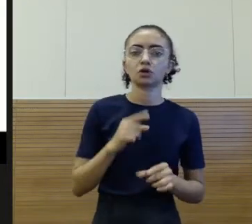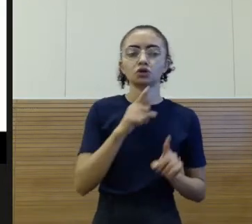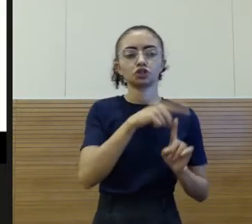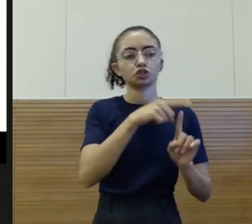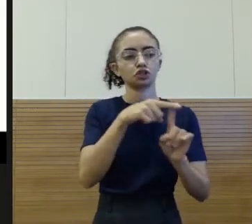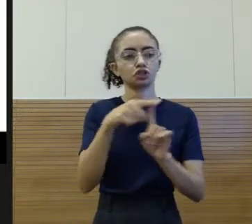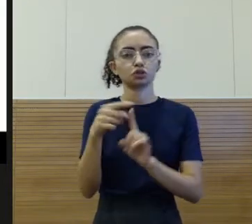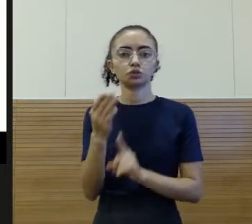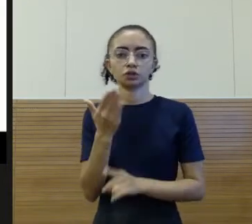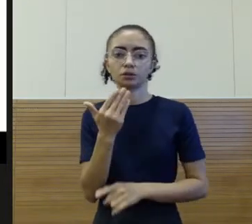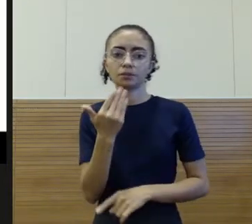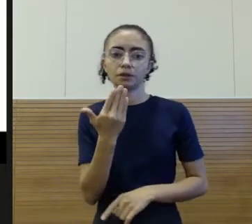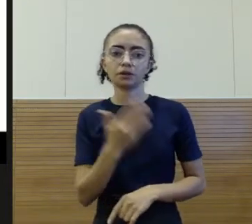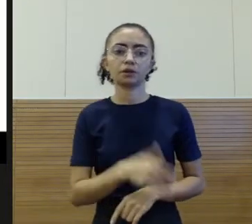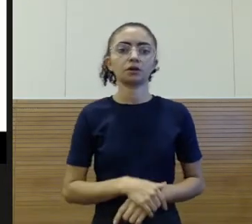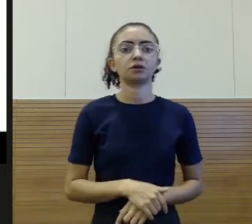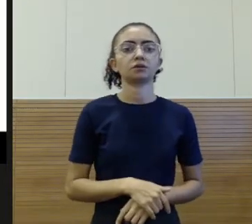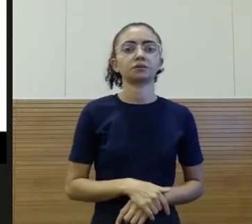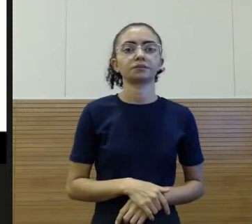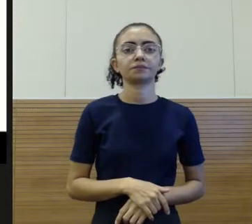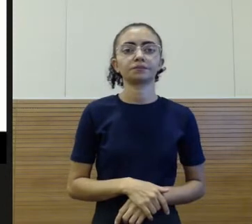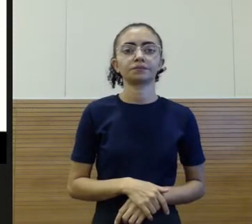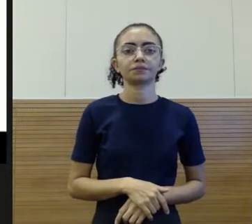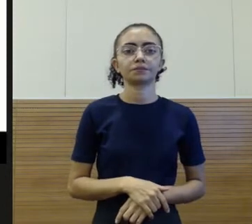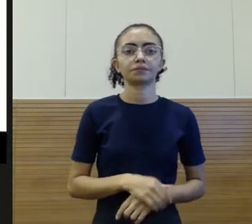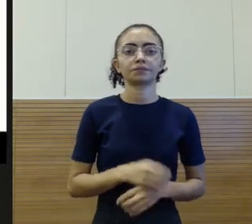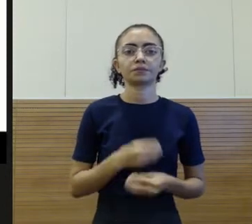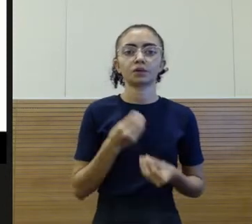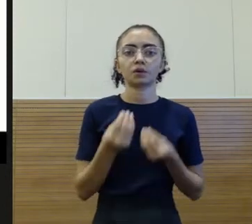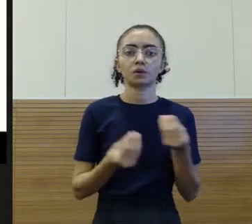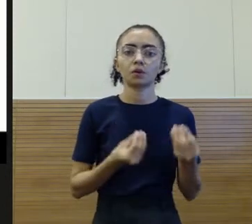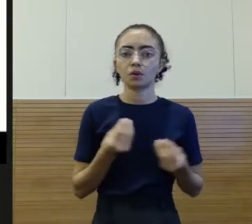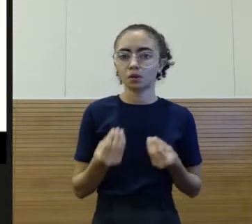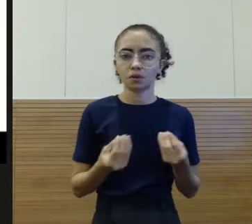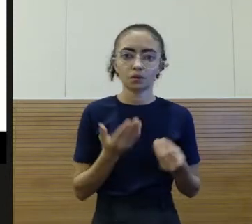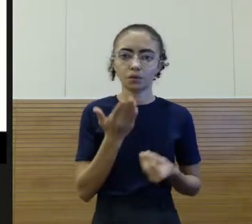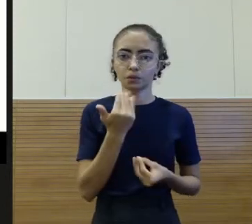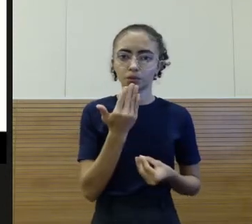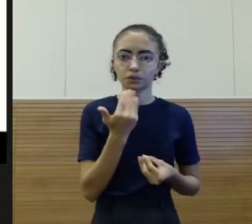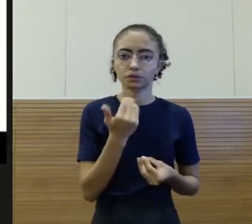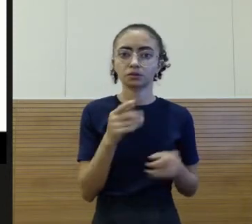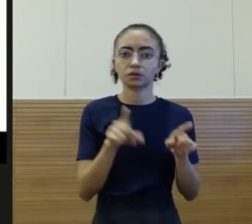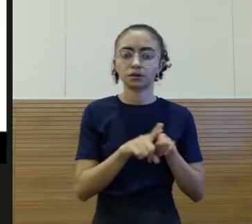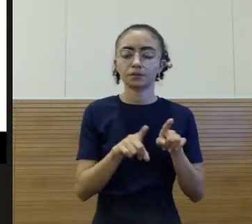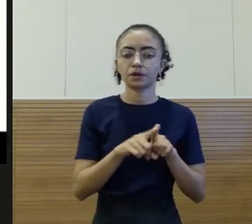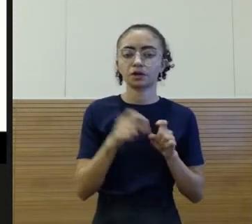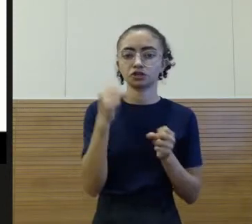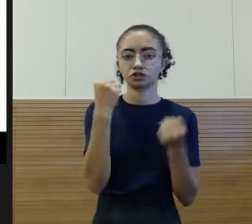com a situação das diferentes formas de uma nutrição, também falam de atividade física.